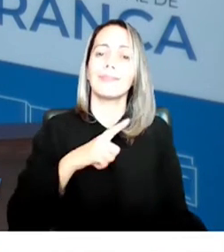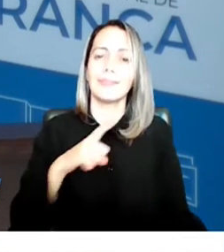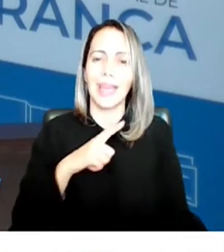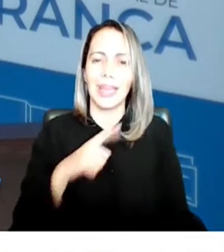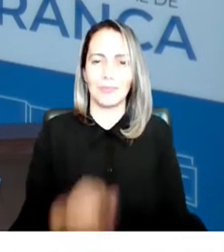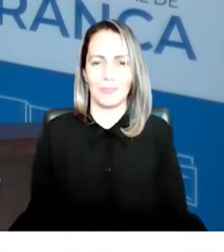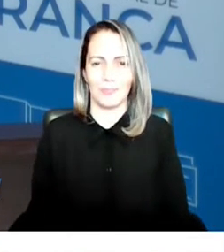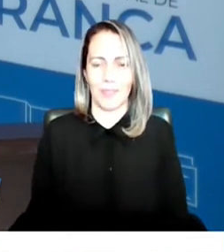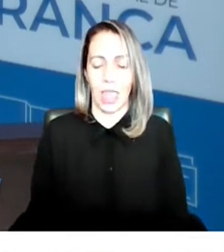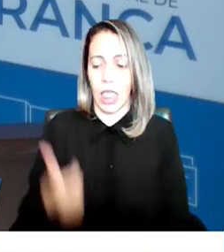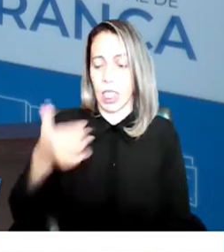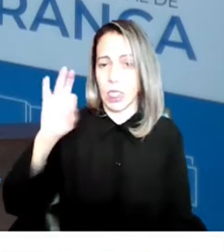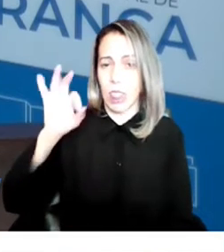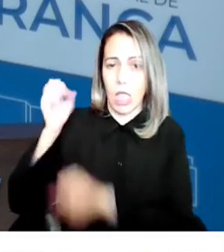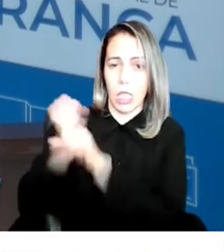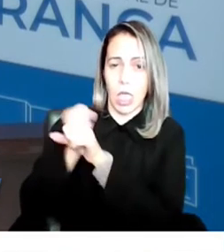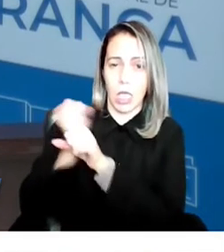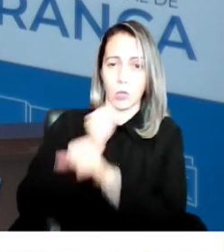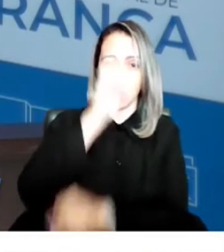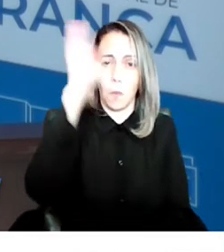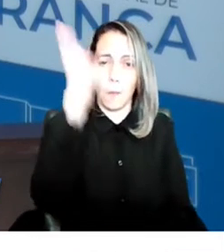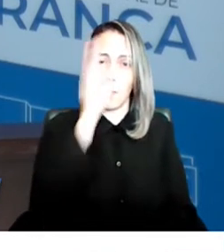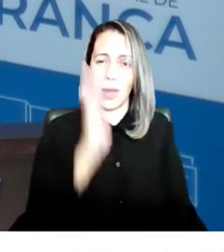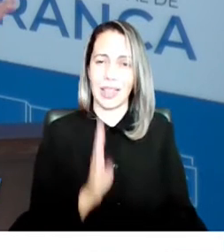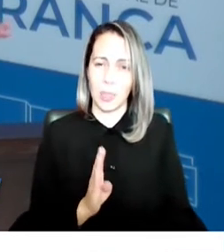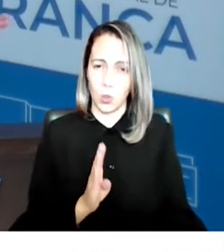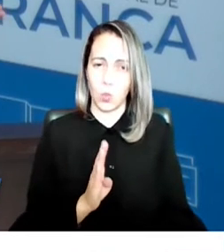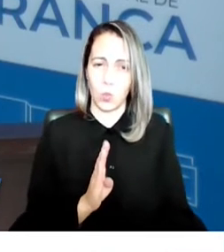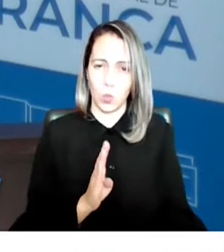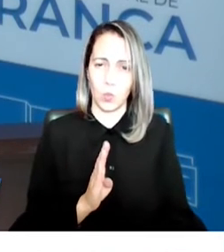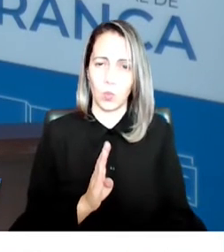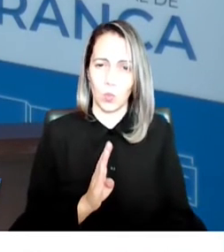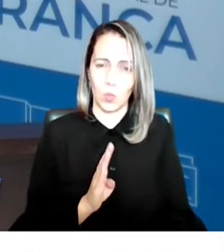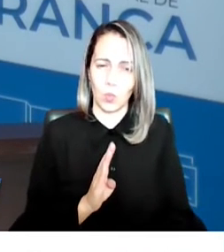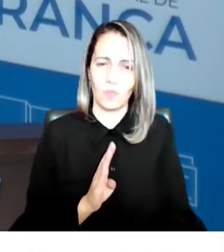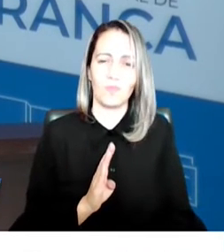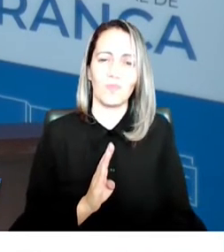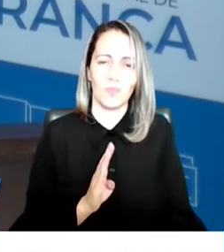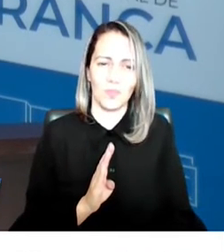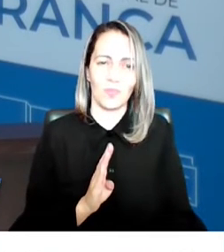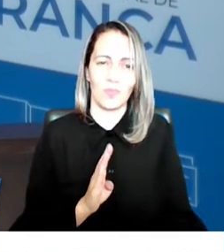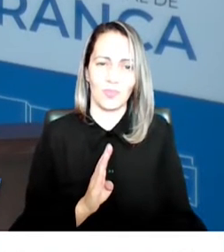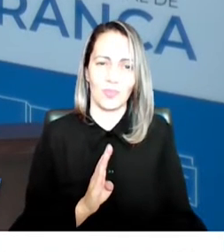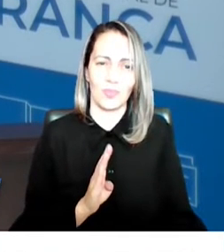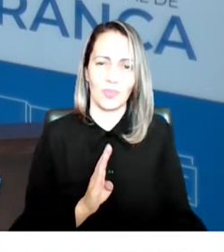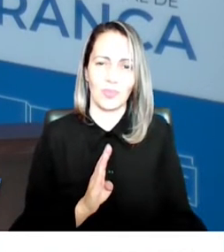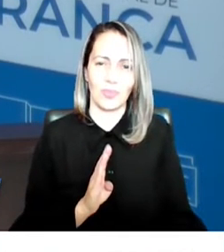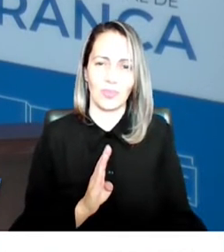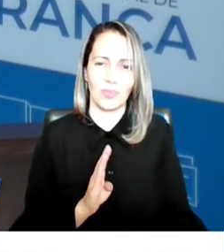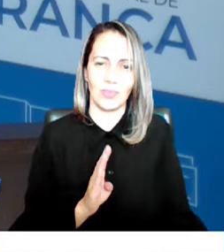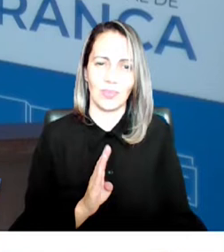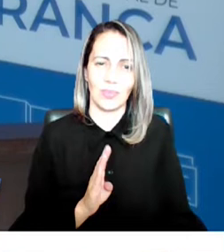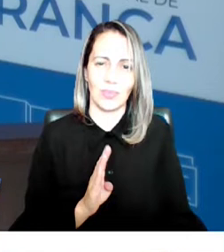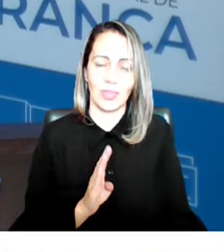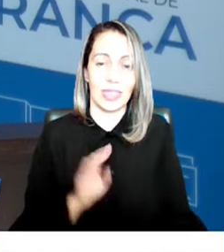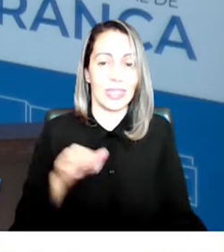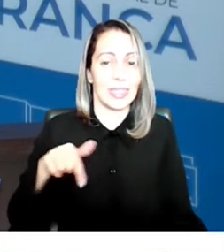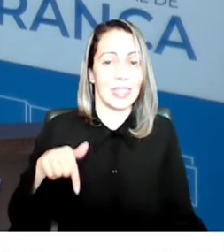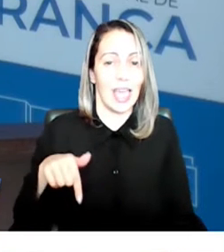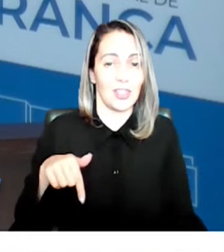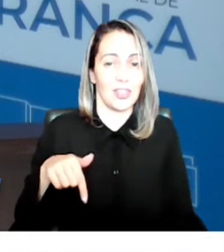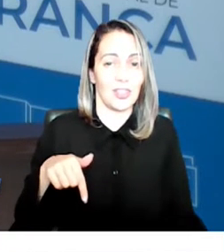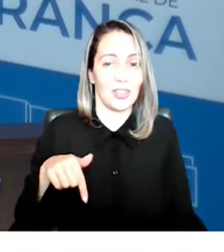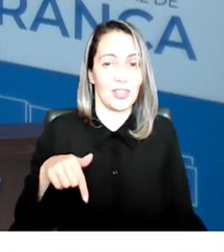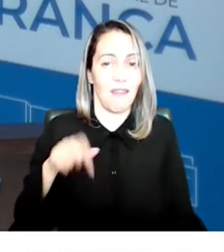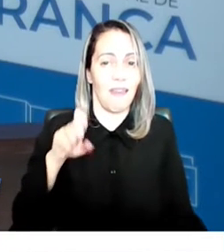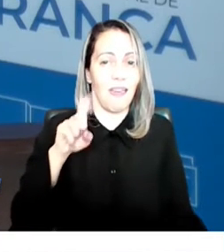de Brasil, do jeito que a história nos foi contada, pelo menos 7 foi de